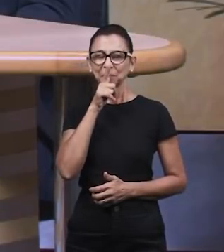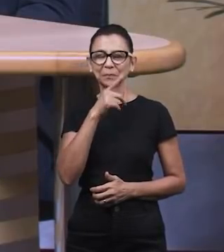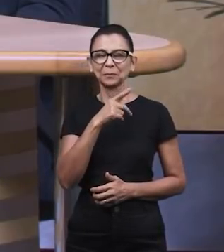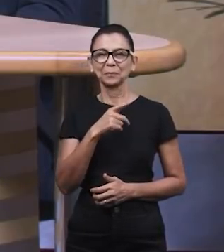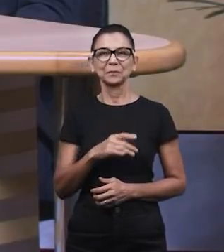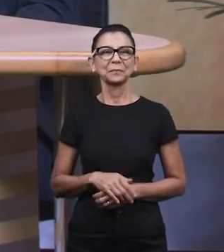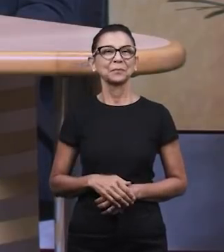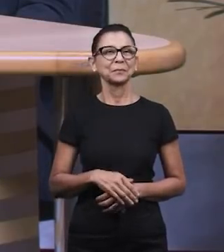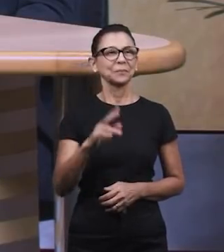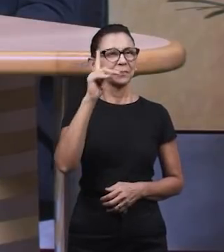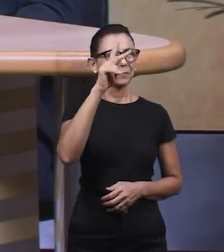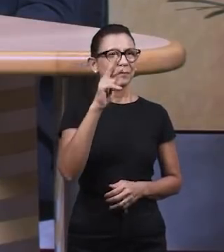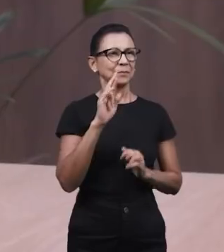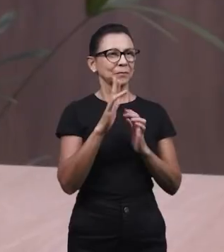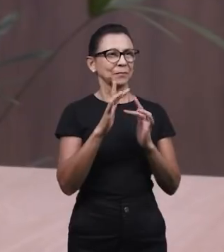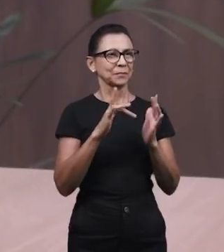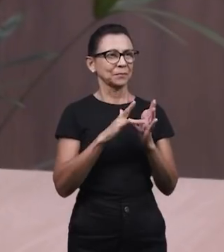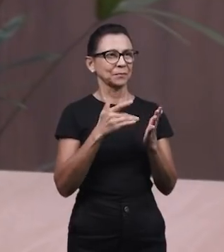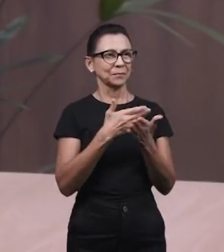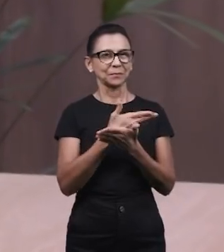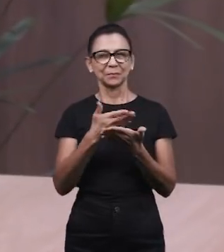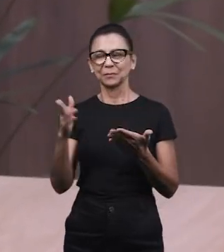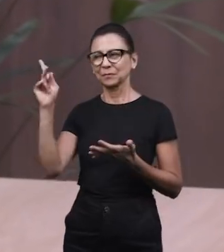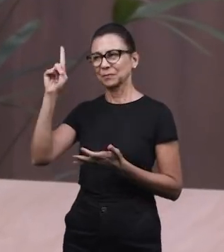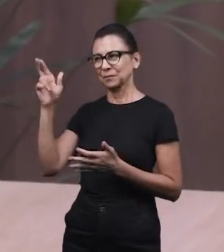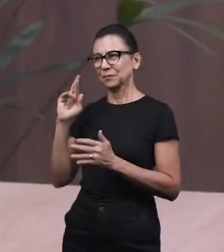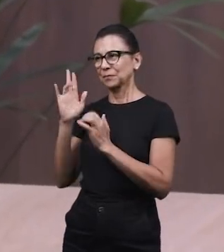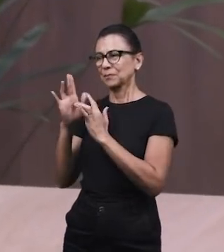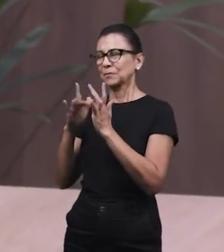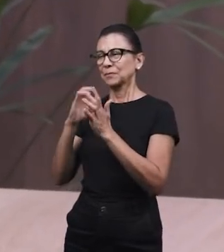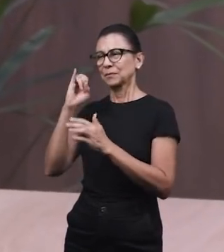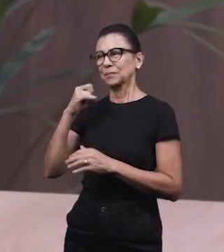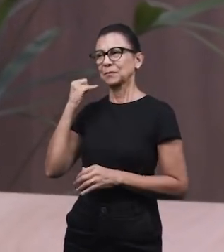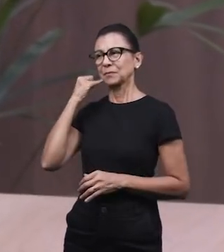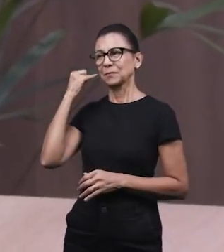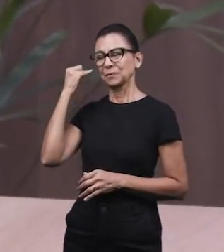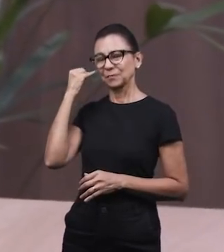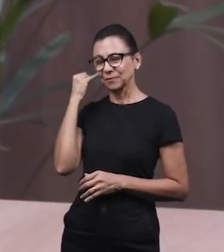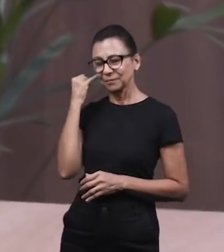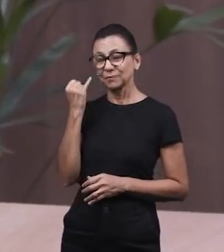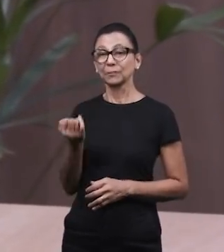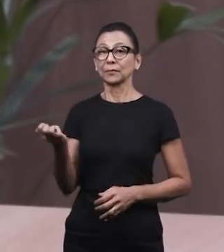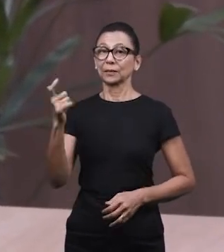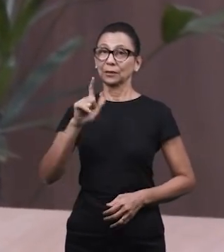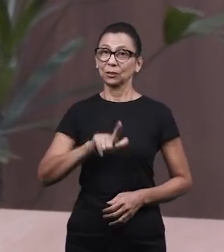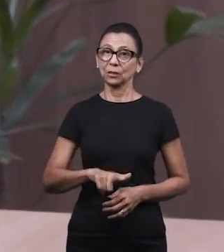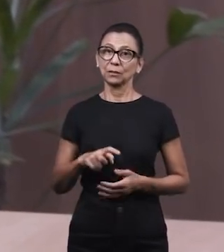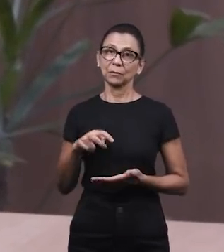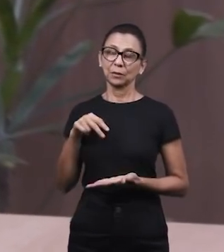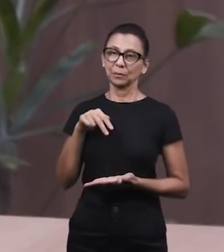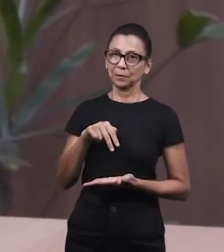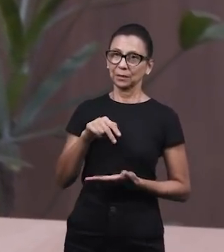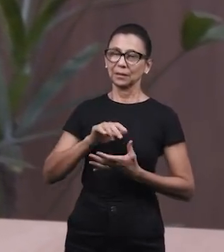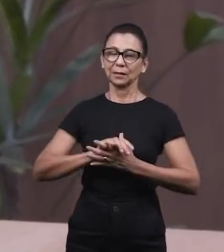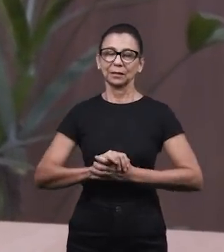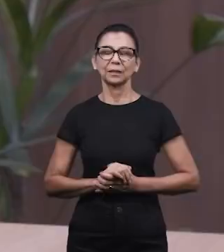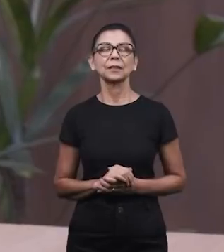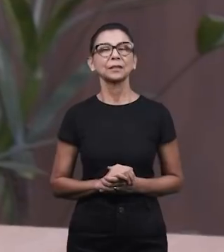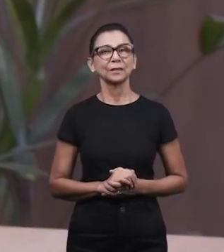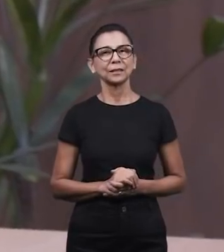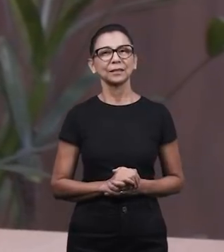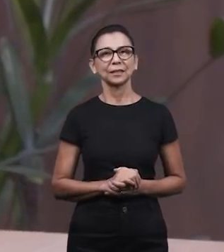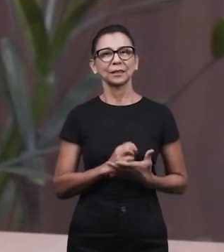Conversas Bíblicas. A paz do Senhor, pastor Josias, eu cumprimento a todos com a paz do Senhor Jesus. Estamos aqui mais uma vez para colaborar com o